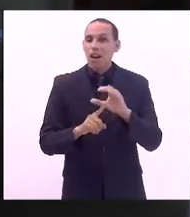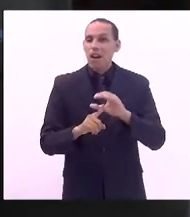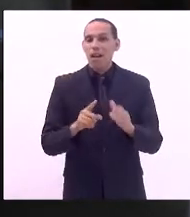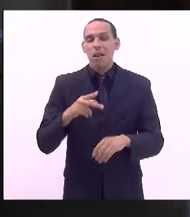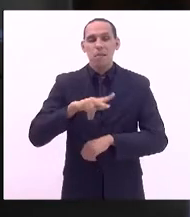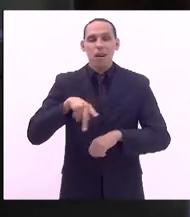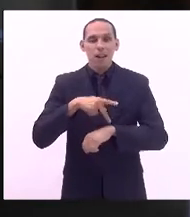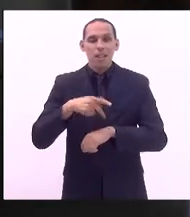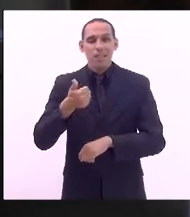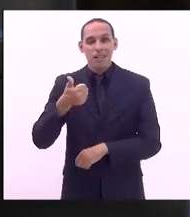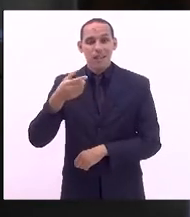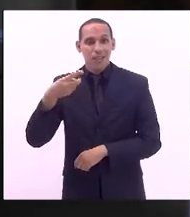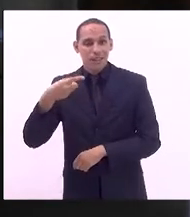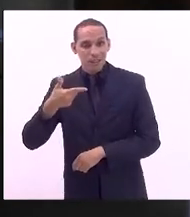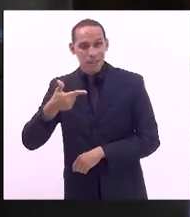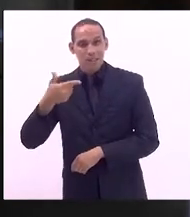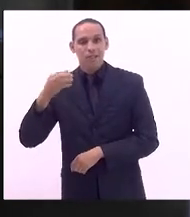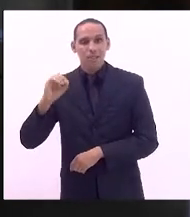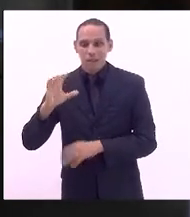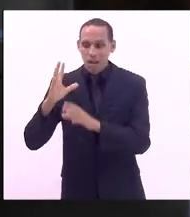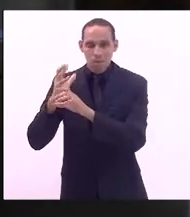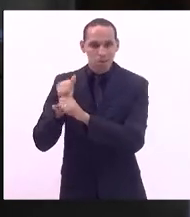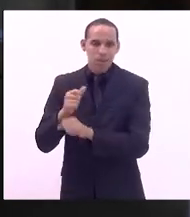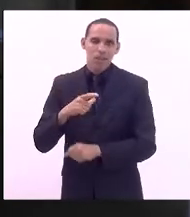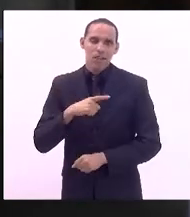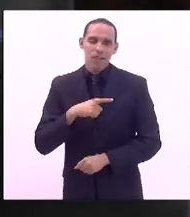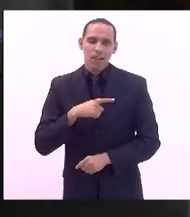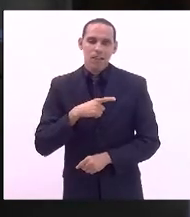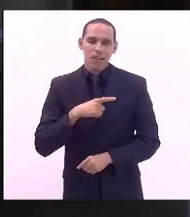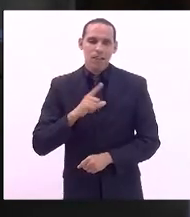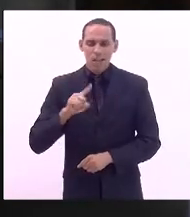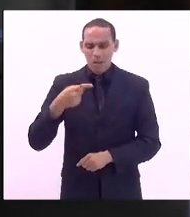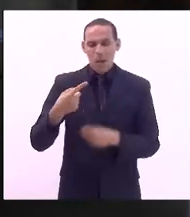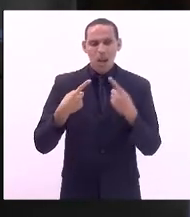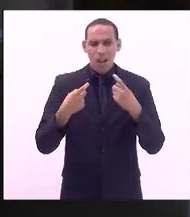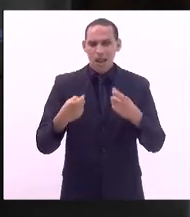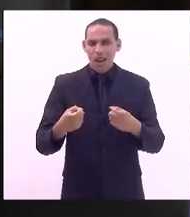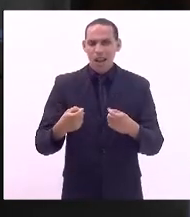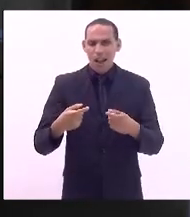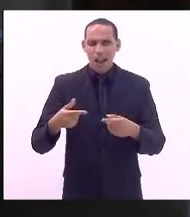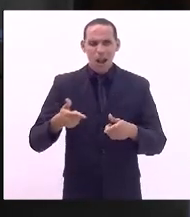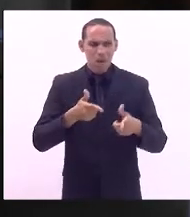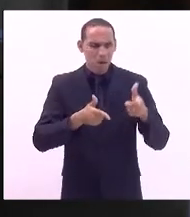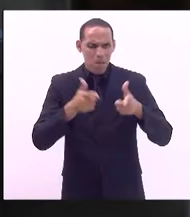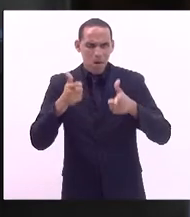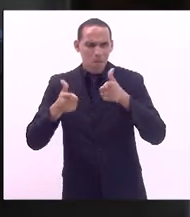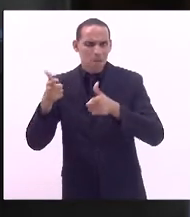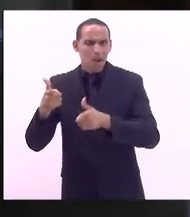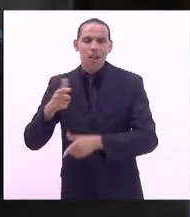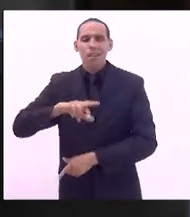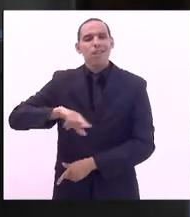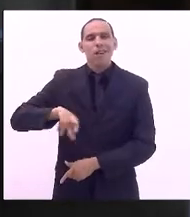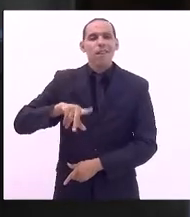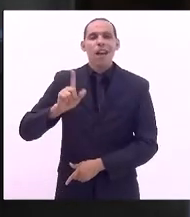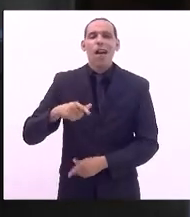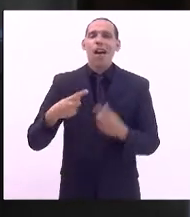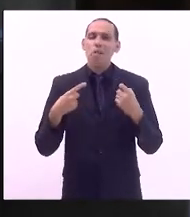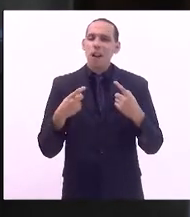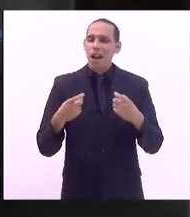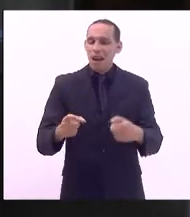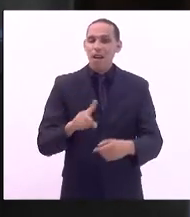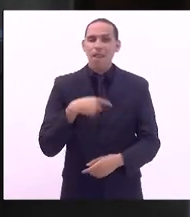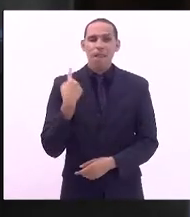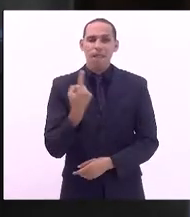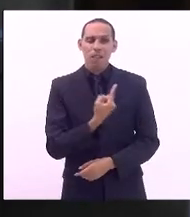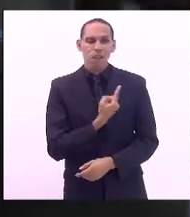esses capelães que estão enfrentando esse pós-guerra não era uma guerra de armamento mas era uma guerra do qual a